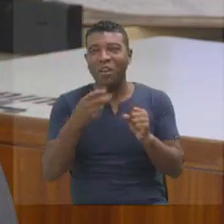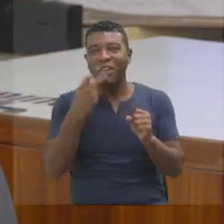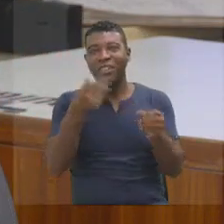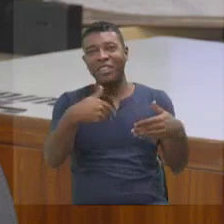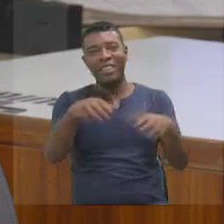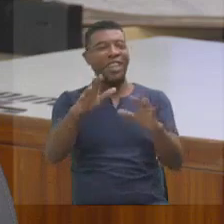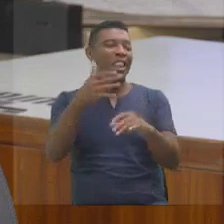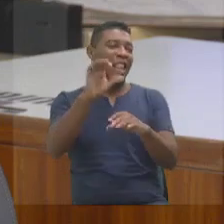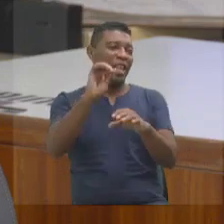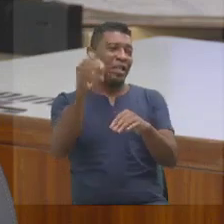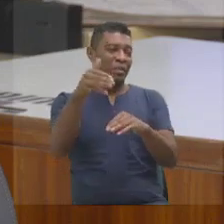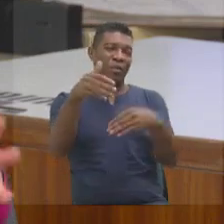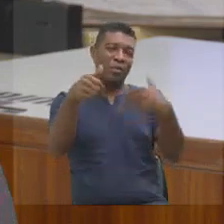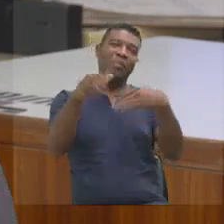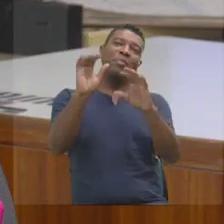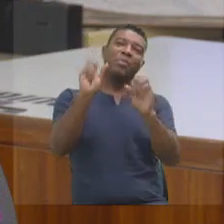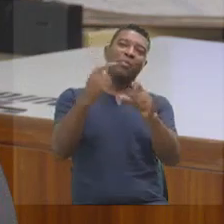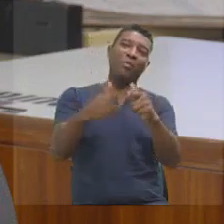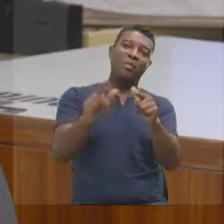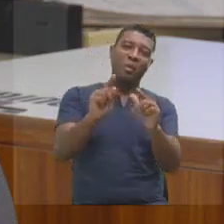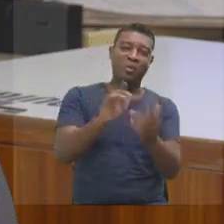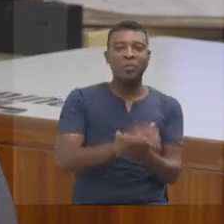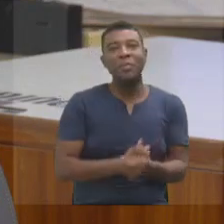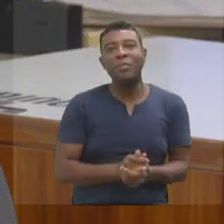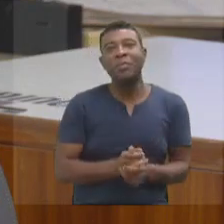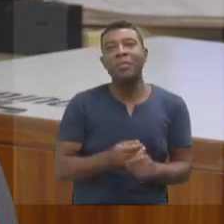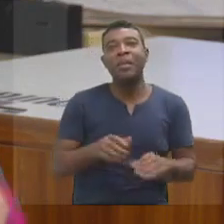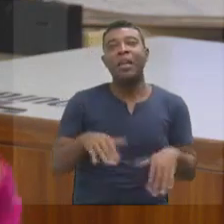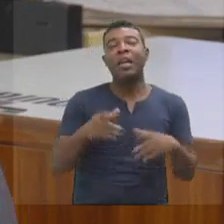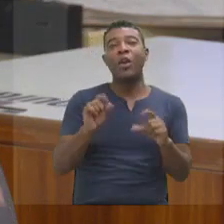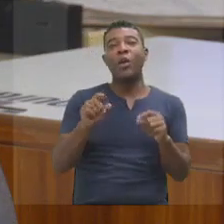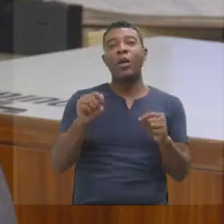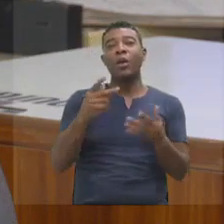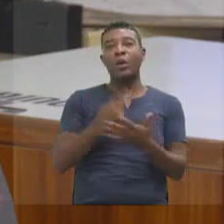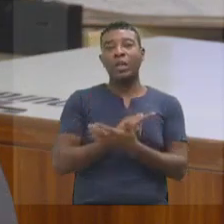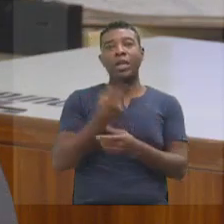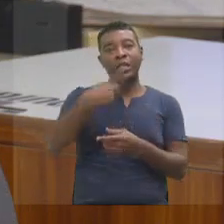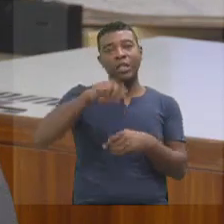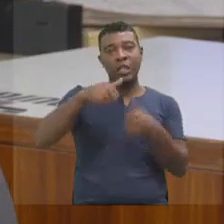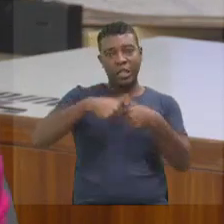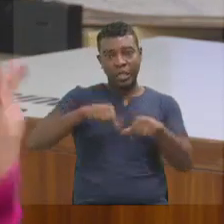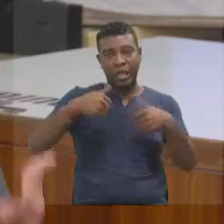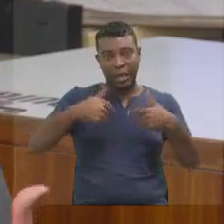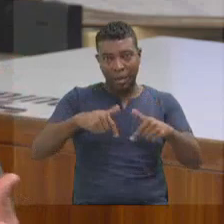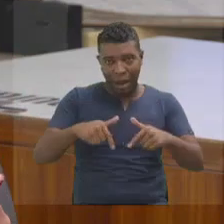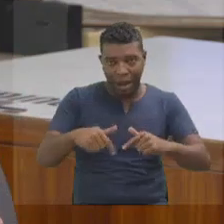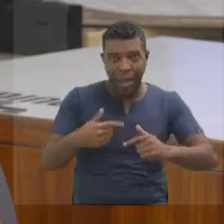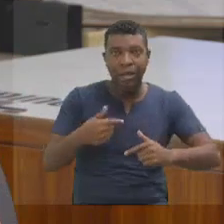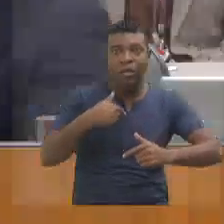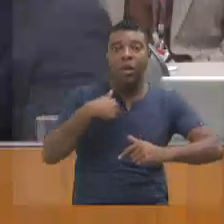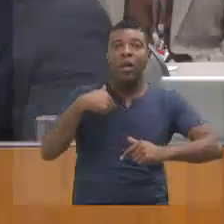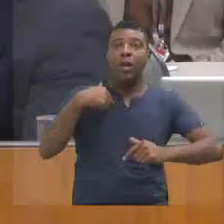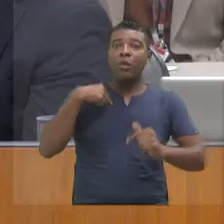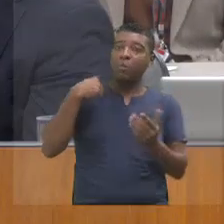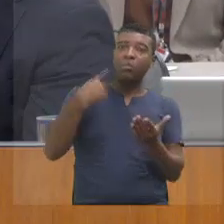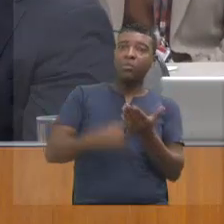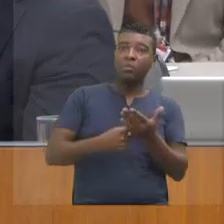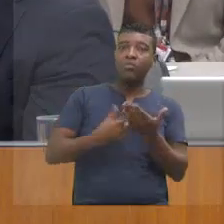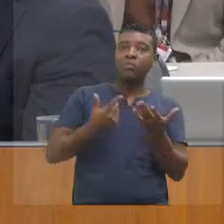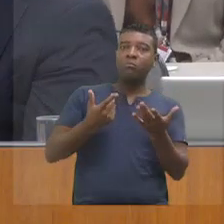obrigada E aí o que que acontece a gente tem trabalhado nisso eu me comprometo a